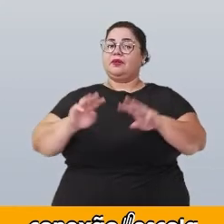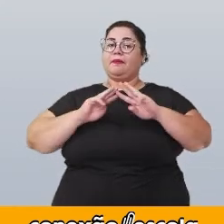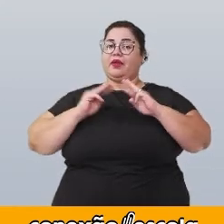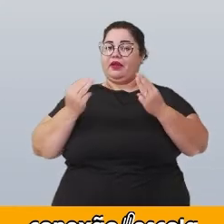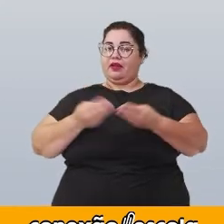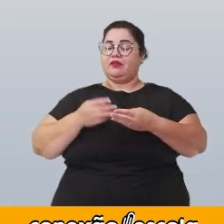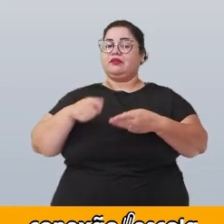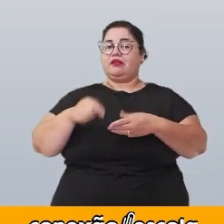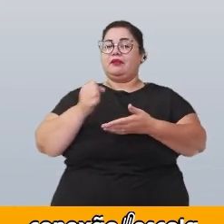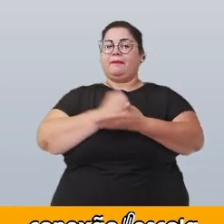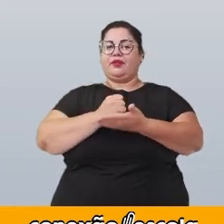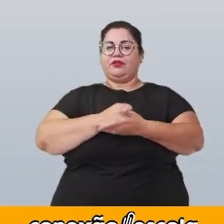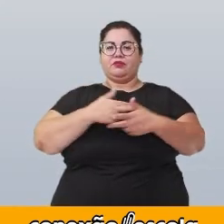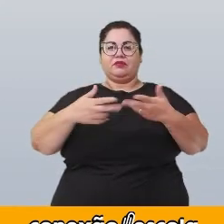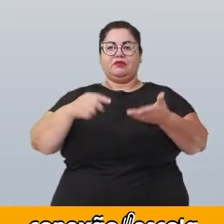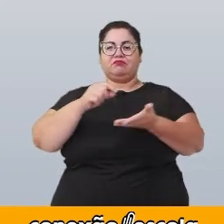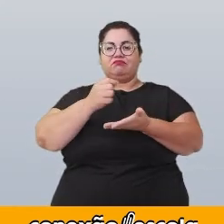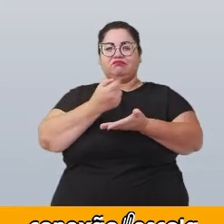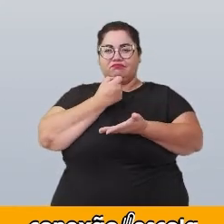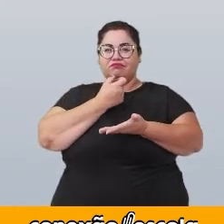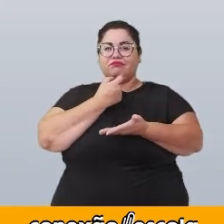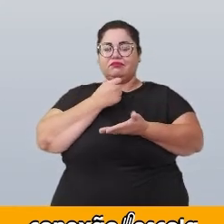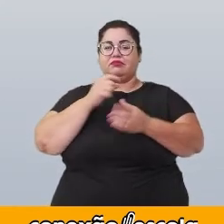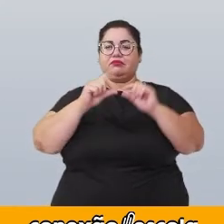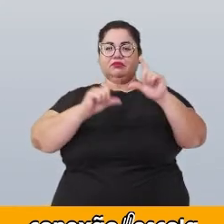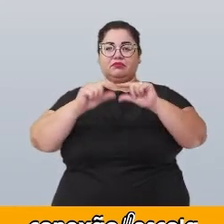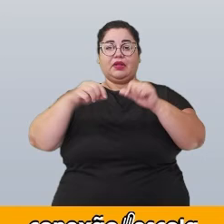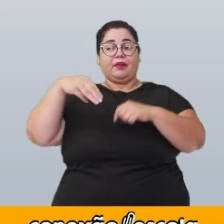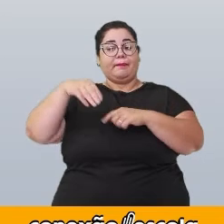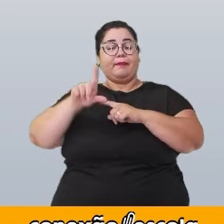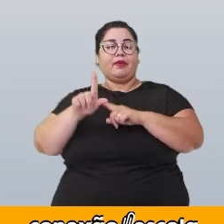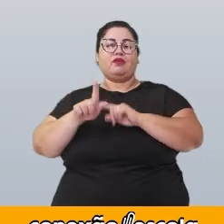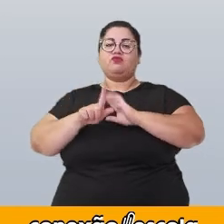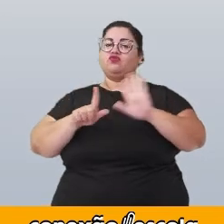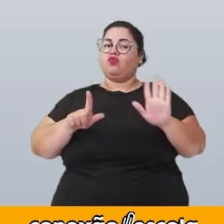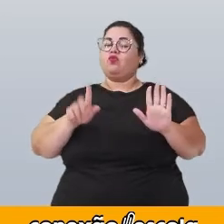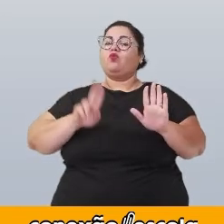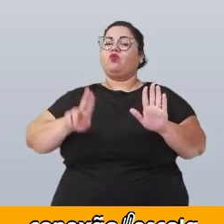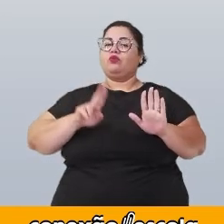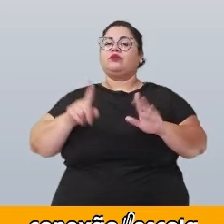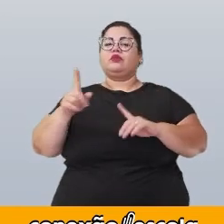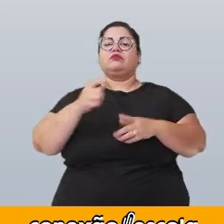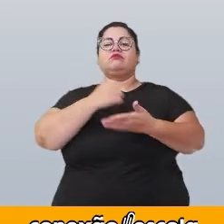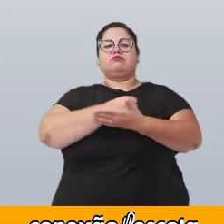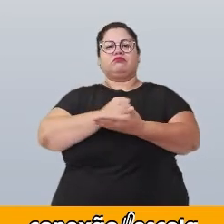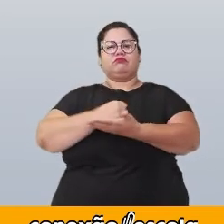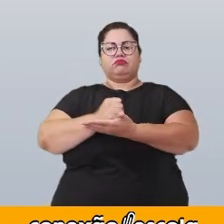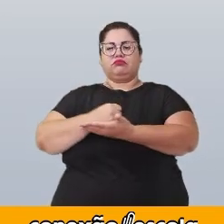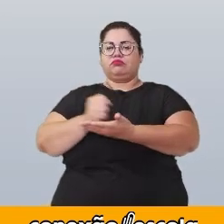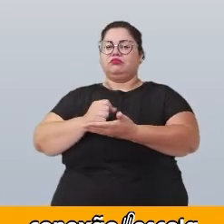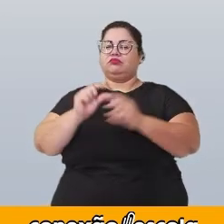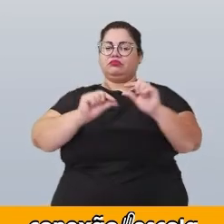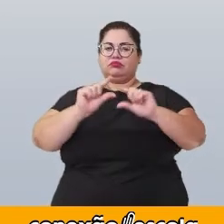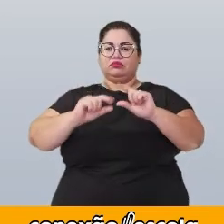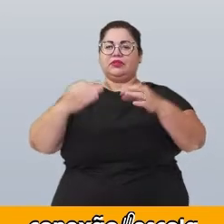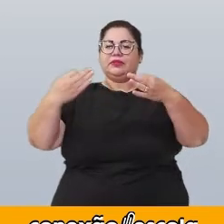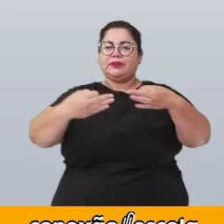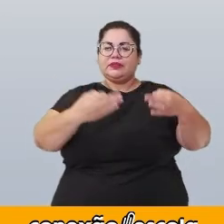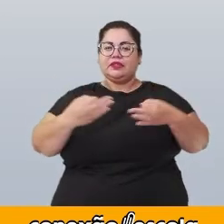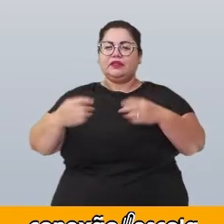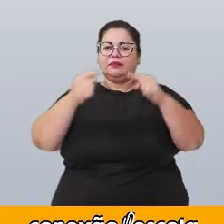dos medicamentos em comprimidos são medidos em miligramas. E administrar a dosagem certa